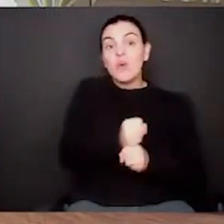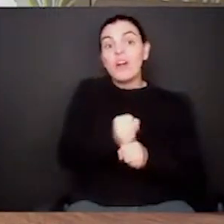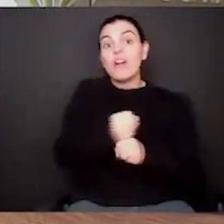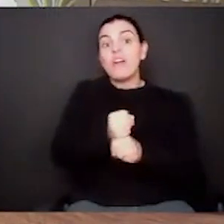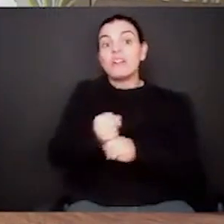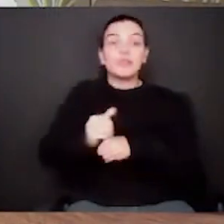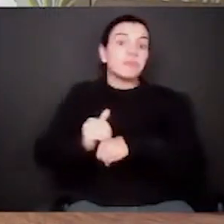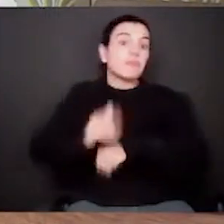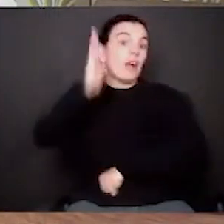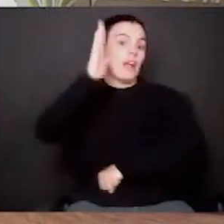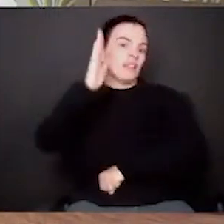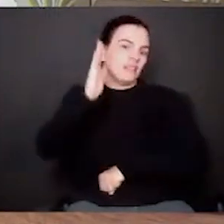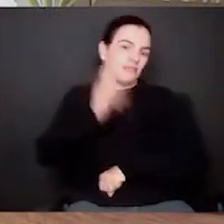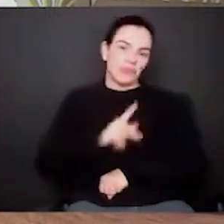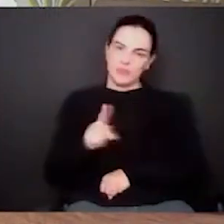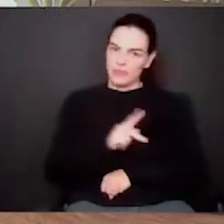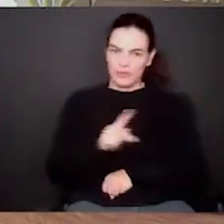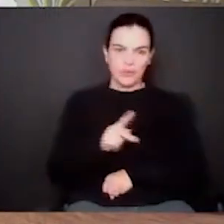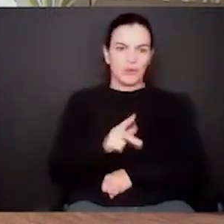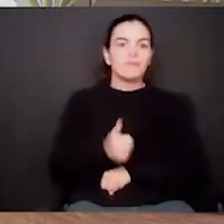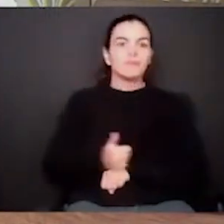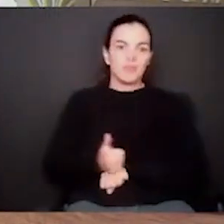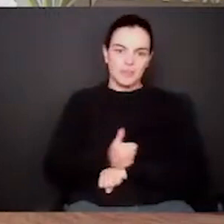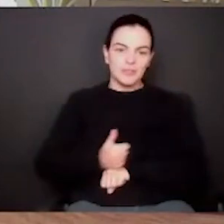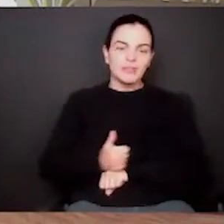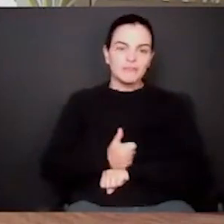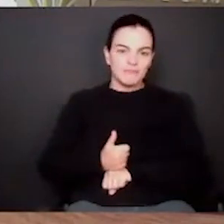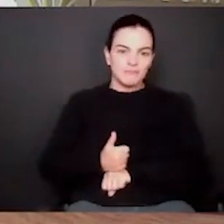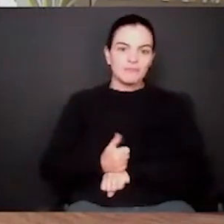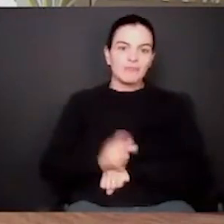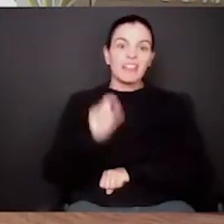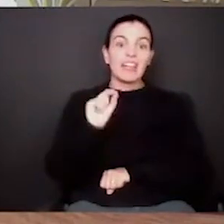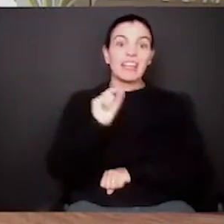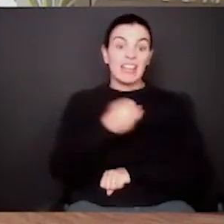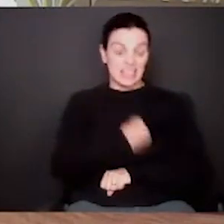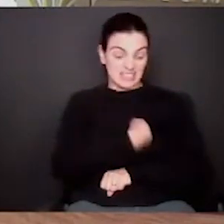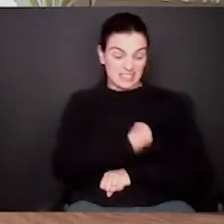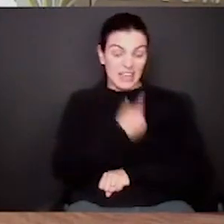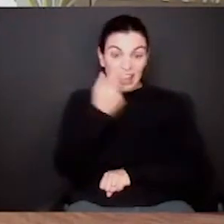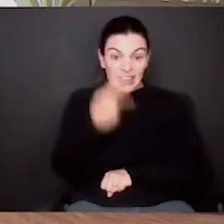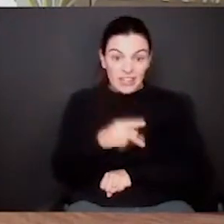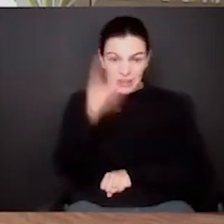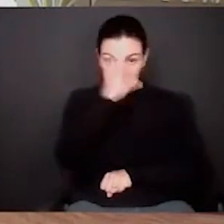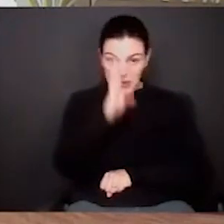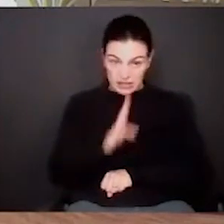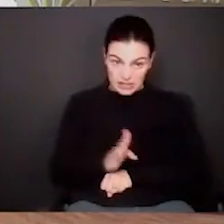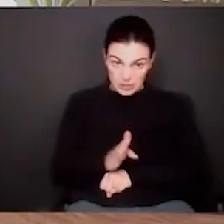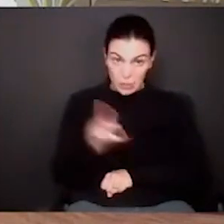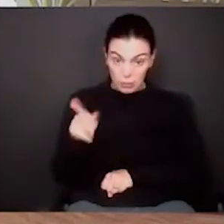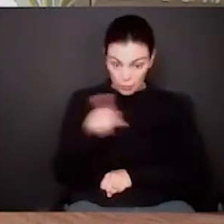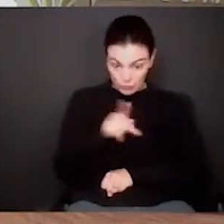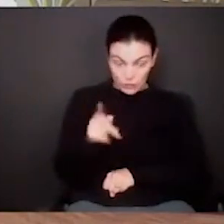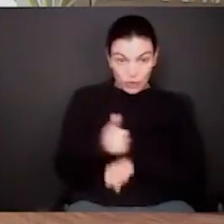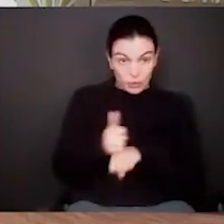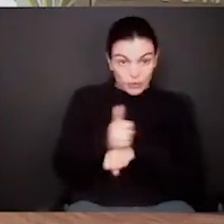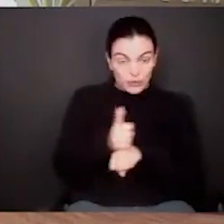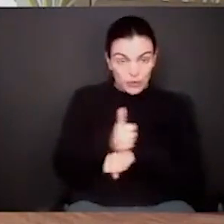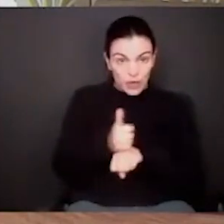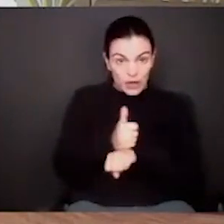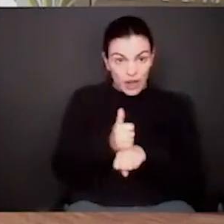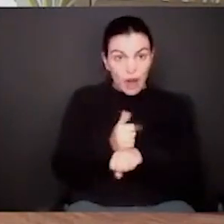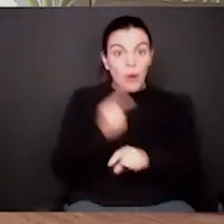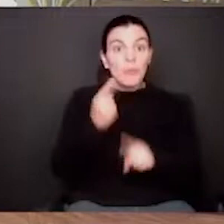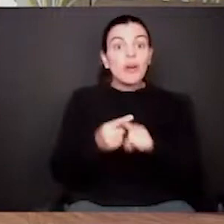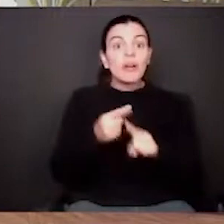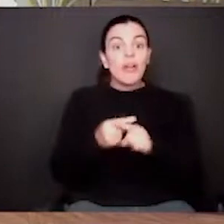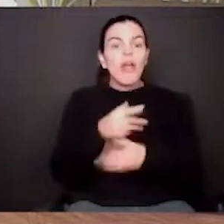Quem é professor nesse país é professor por amor à camisa, porque se depender do reconhecimento dos poderes públicos e